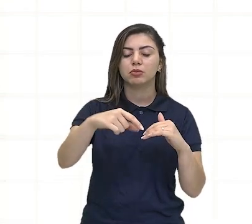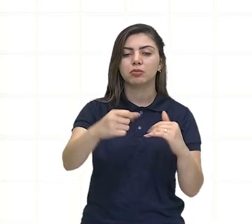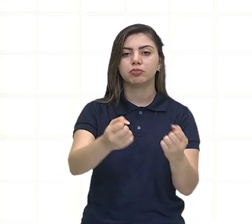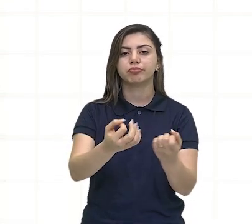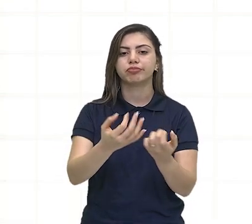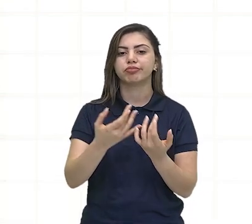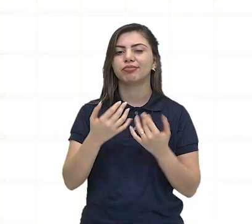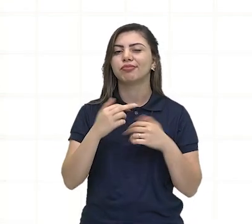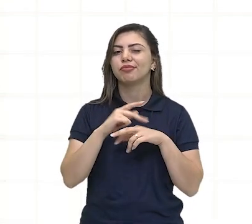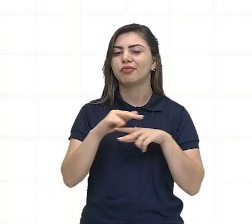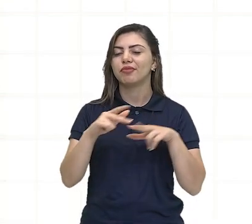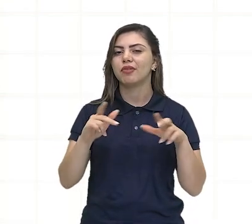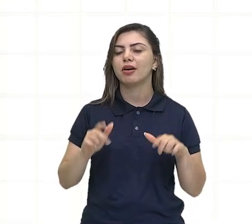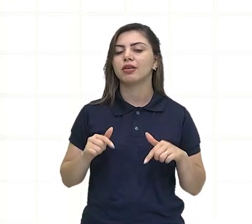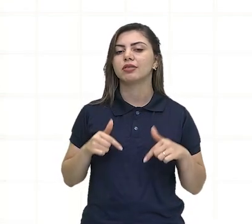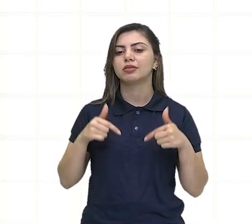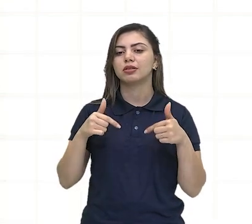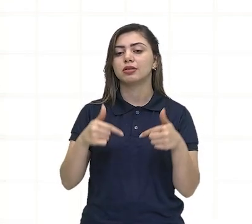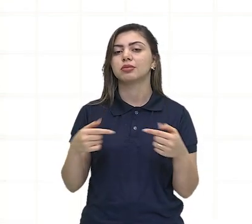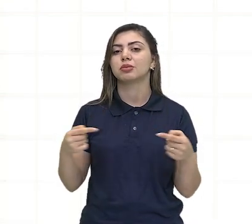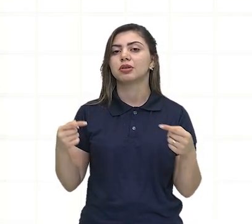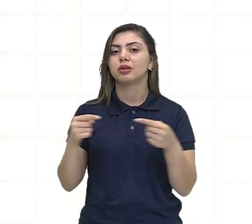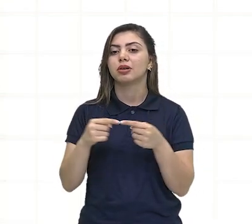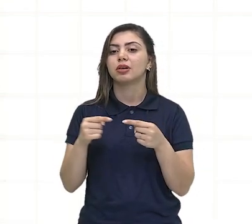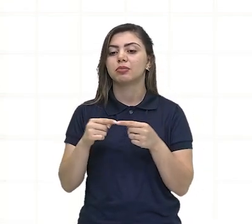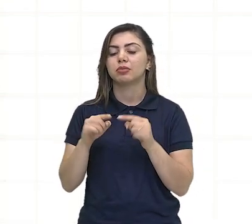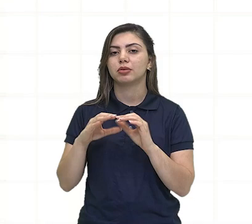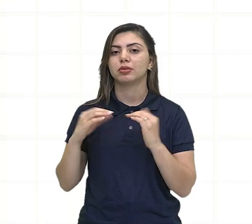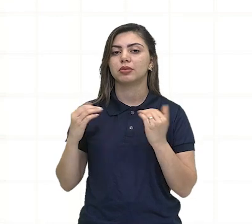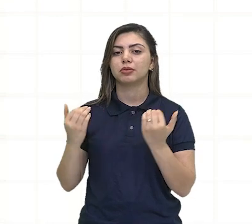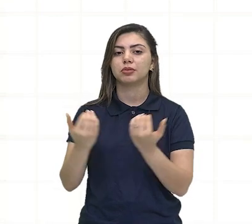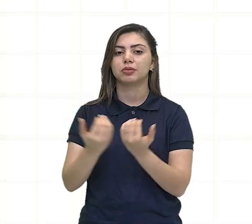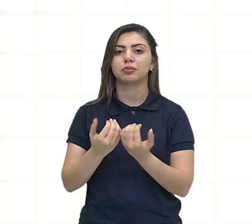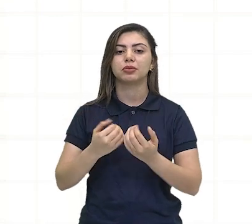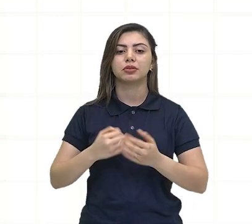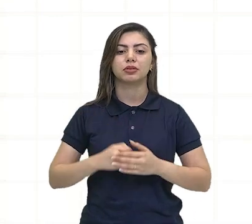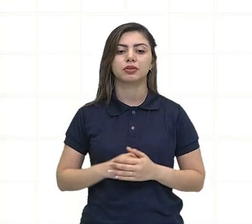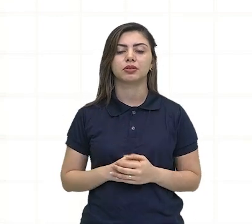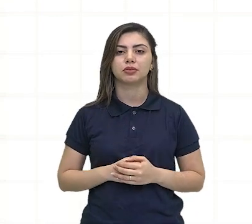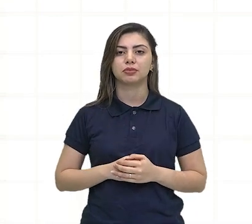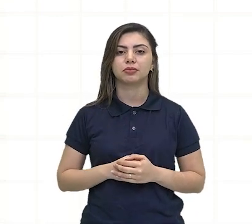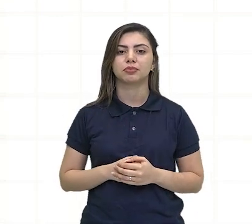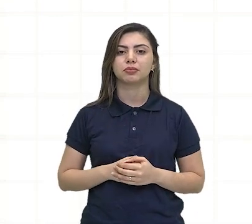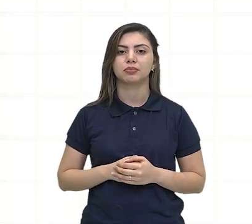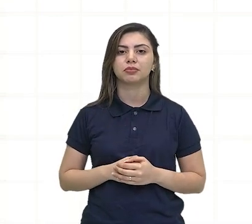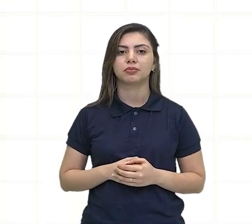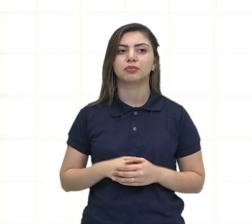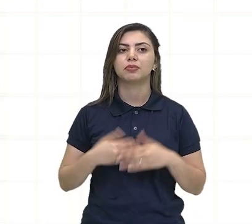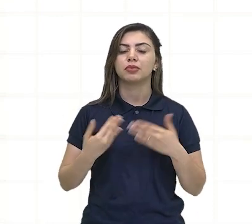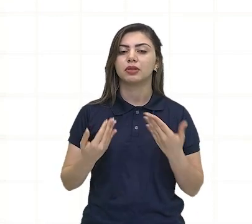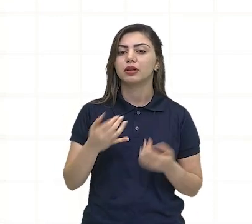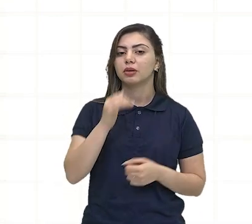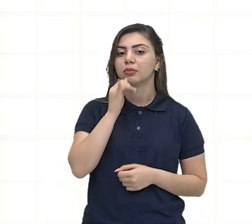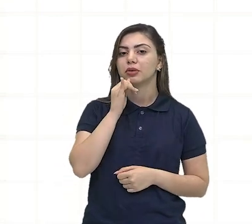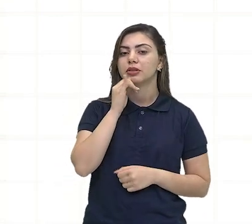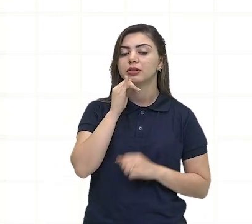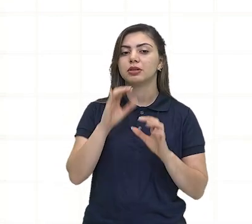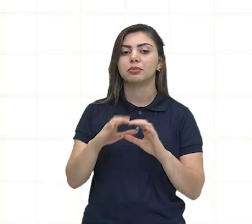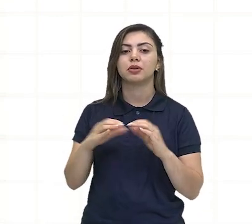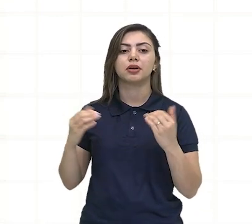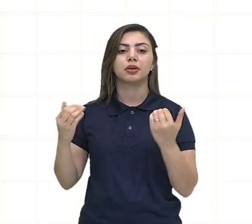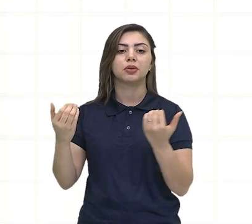outras atividades ali que estão relacionadas às comunidades. Então, são exemplos de comunidades,